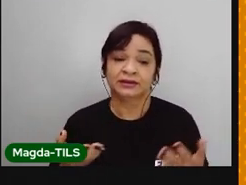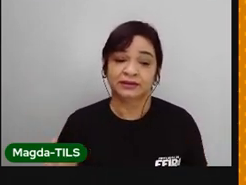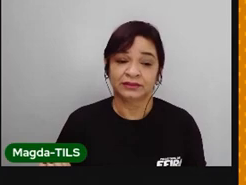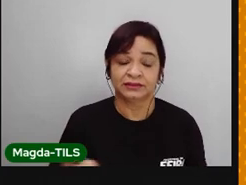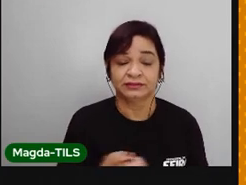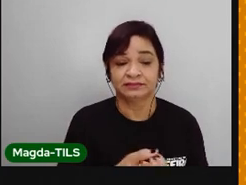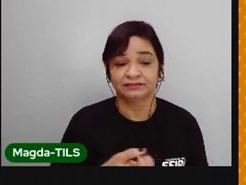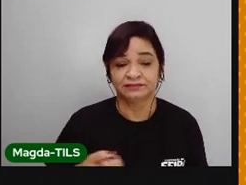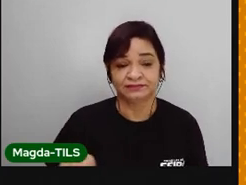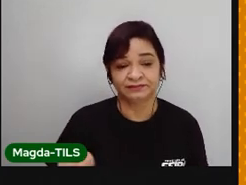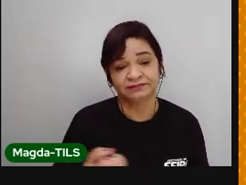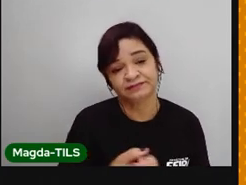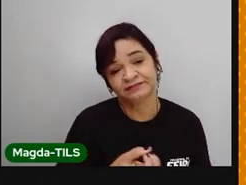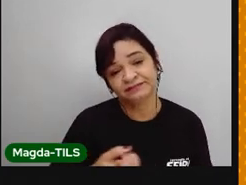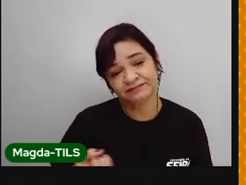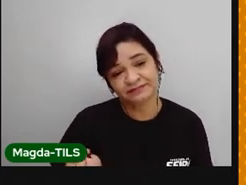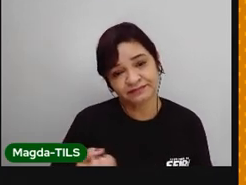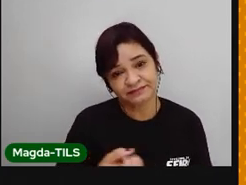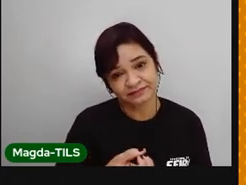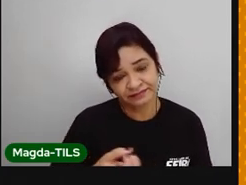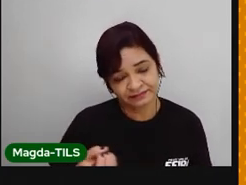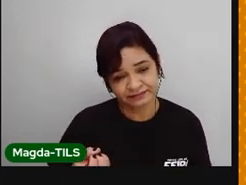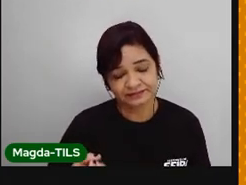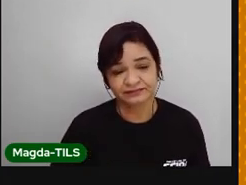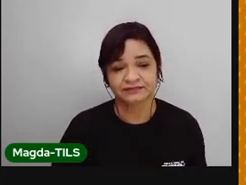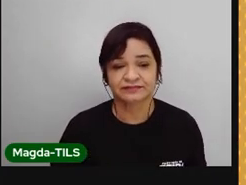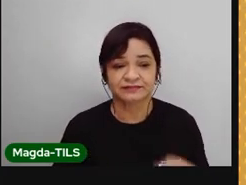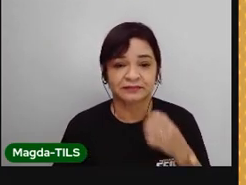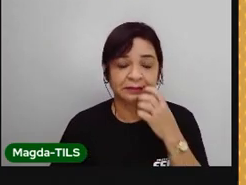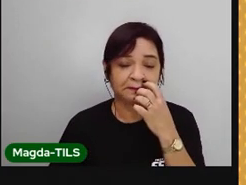e agora a gente vai falar sobre a translação.